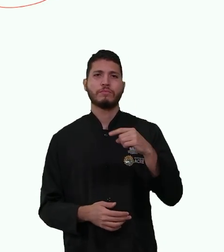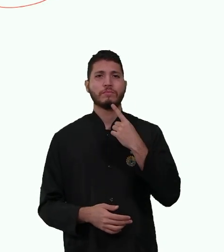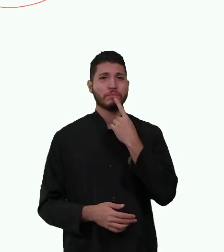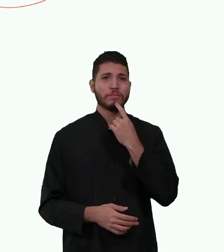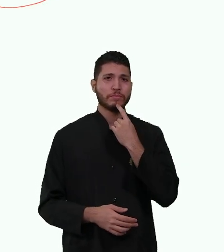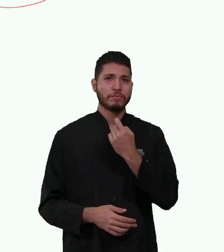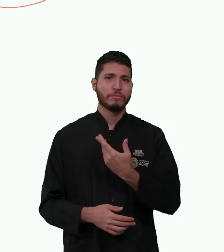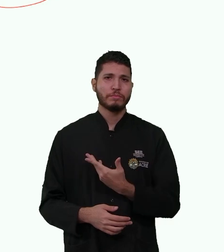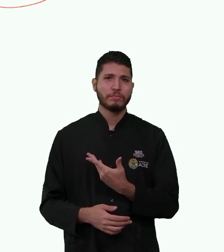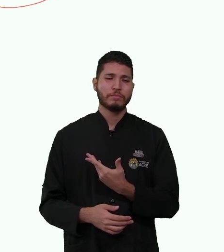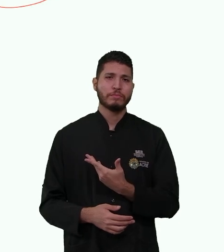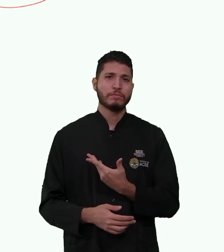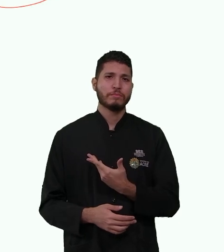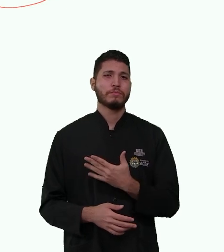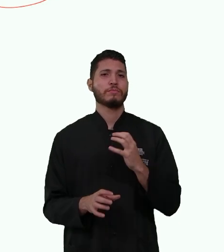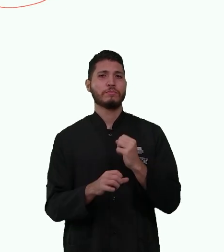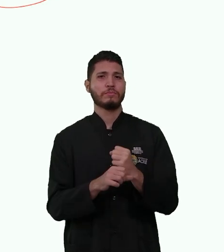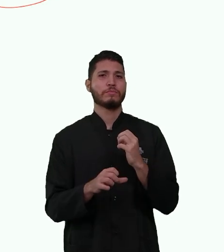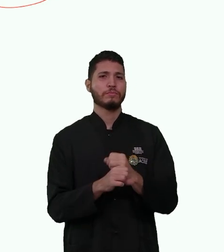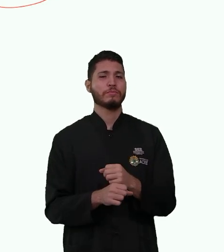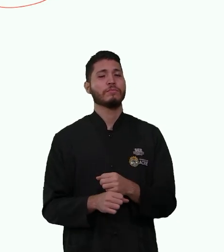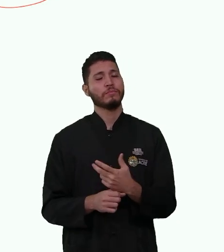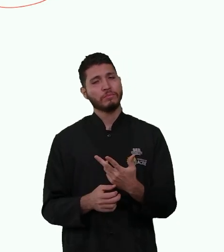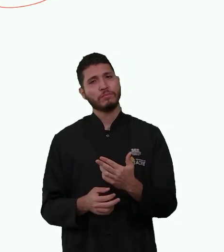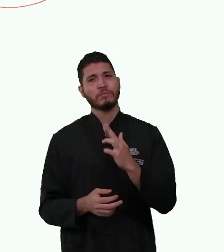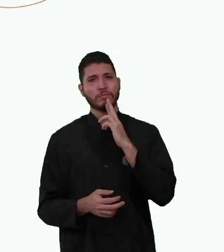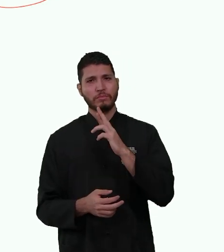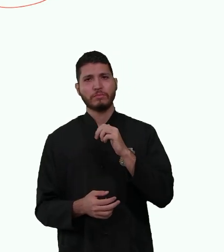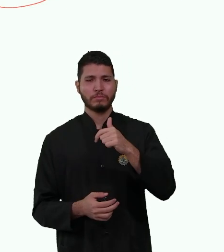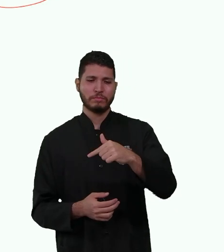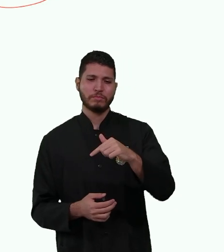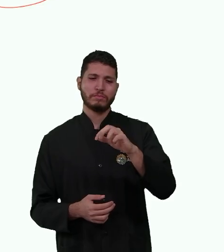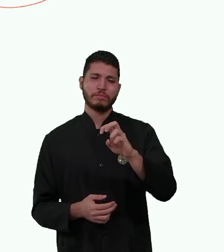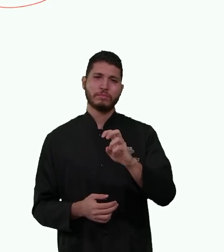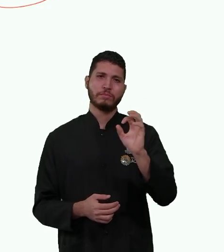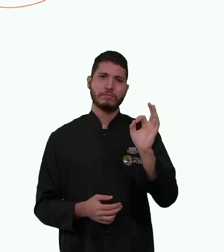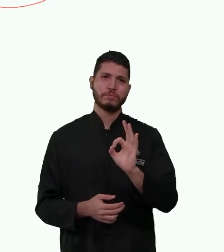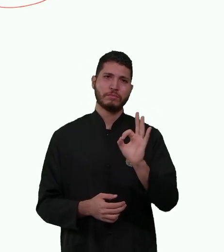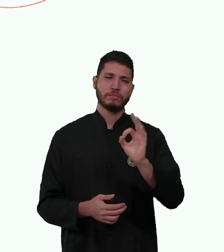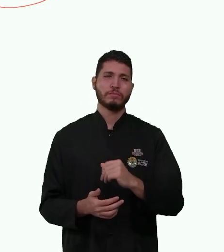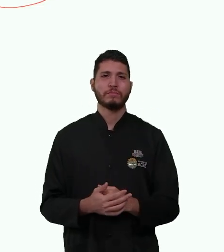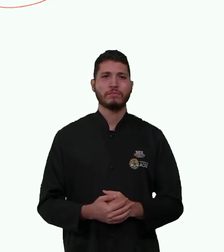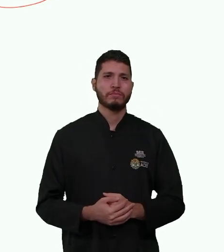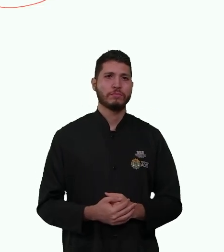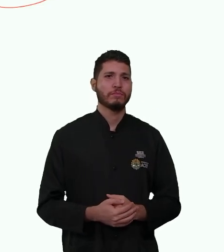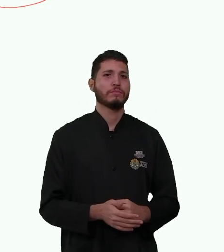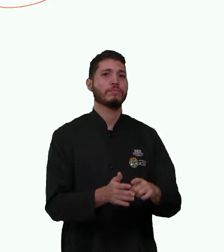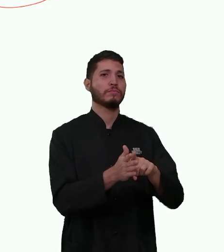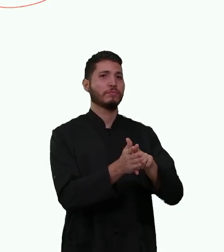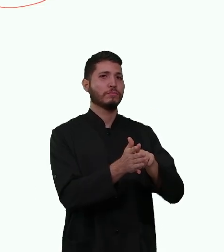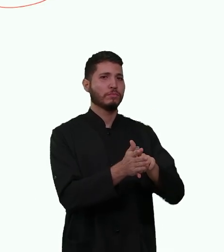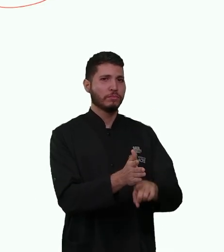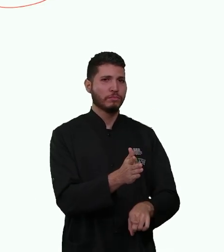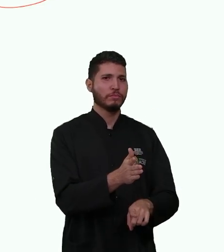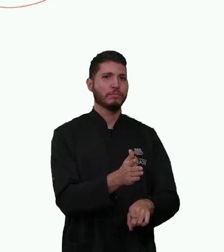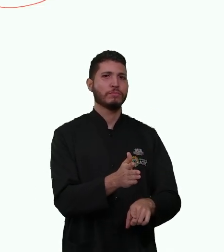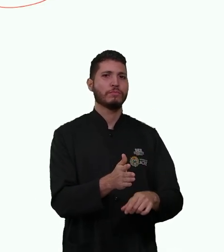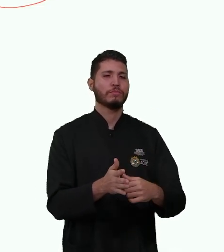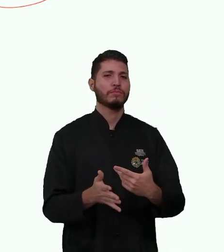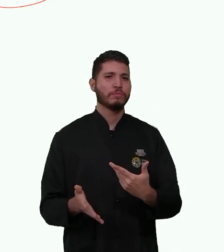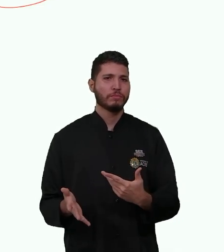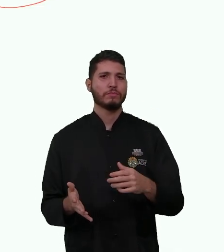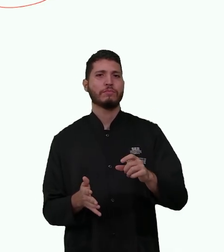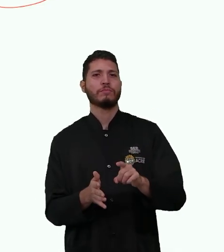vezes 0,75, isso vai dar R$75. Nos descontos sucessivos, vale a mesma coisa. Ó, você teve um desconto